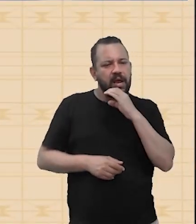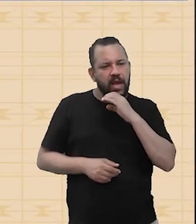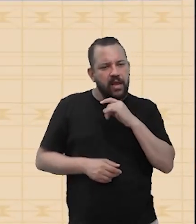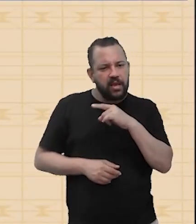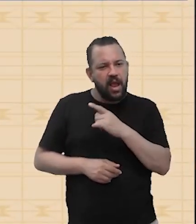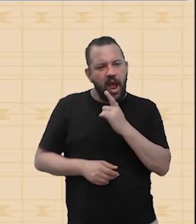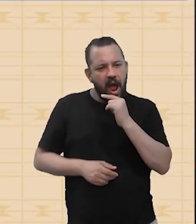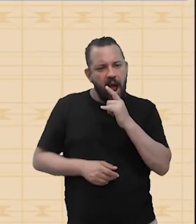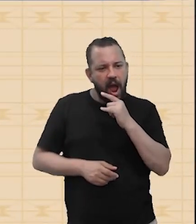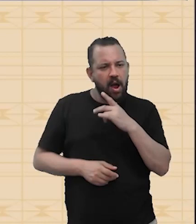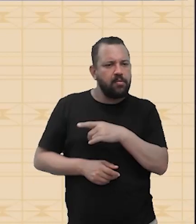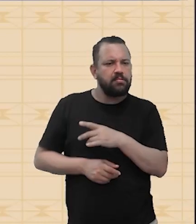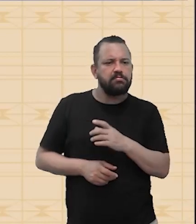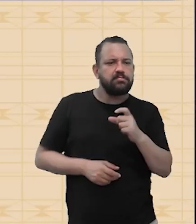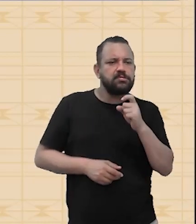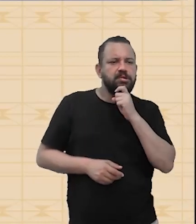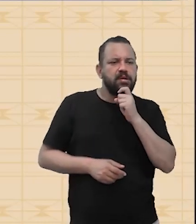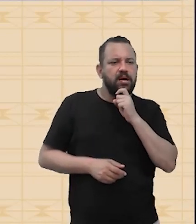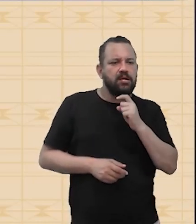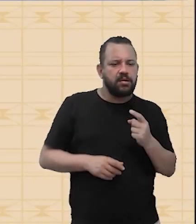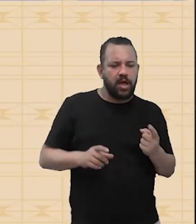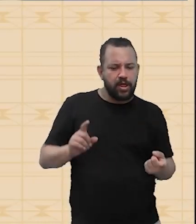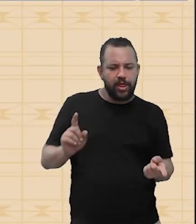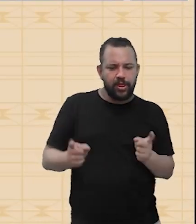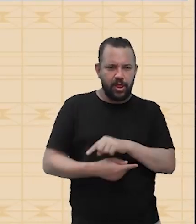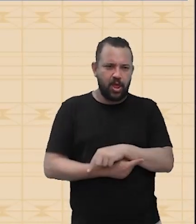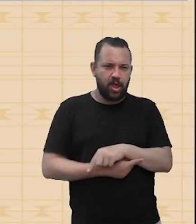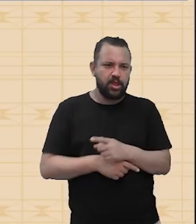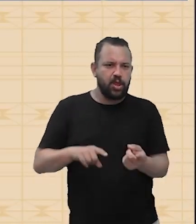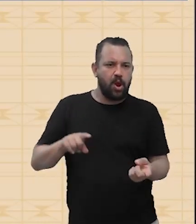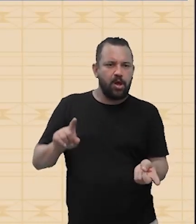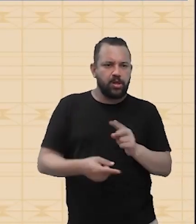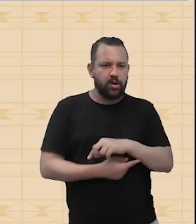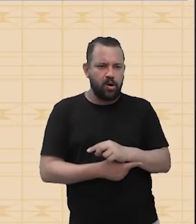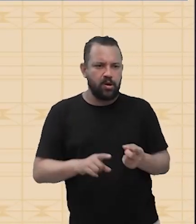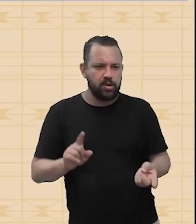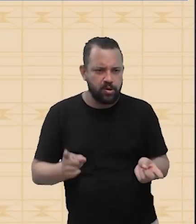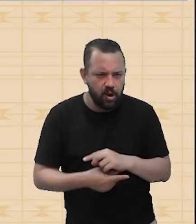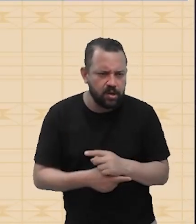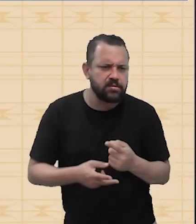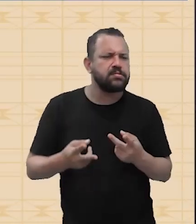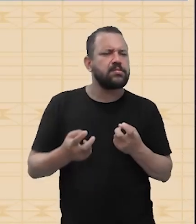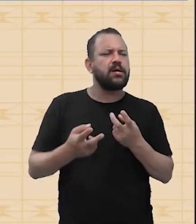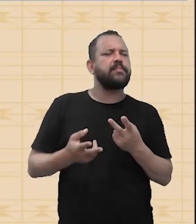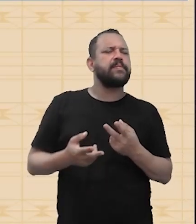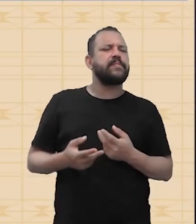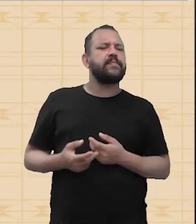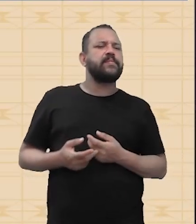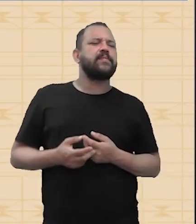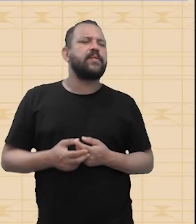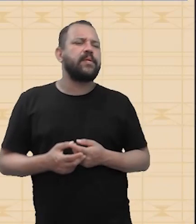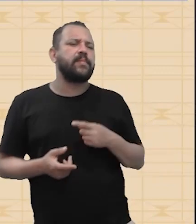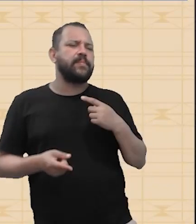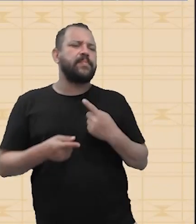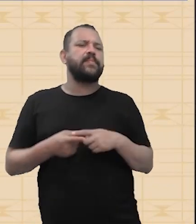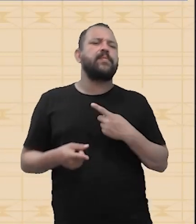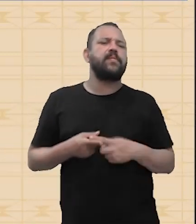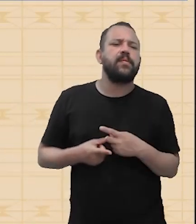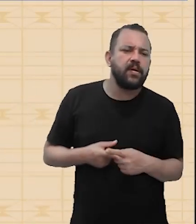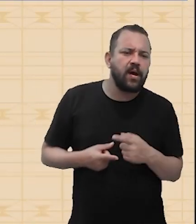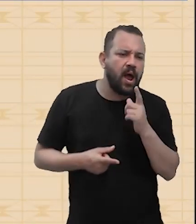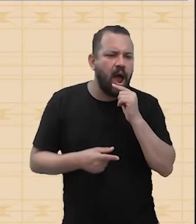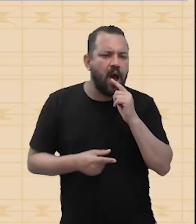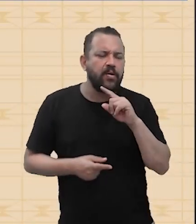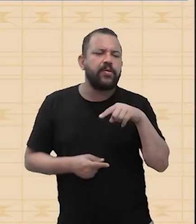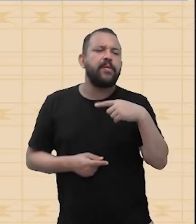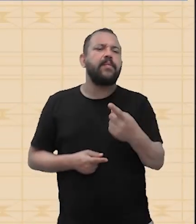daqui a pouco a água está quente, a areia está gelada e aí você deve estar se perguntando: ah, Paulinho, por que a água está quente depois? É porque